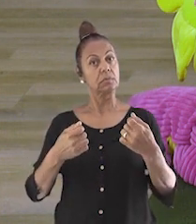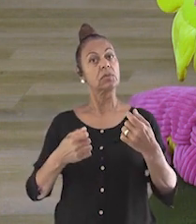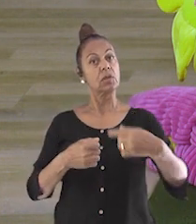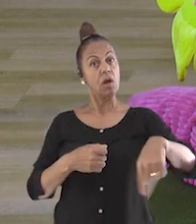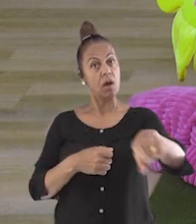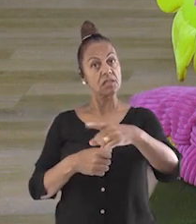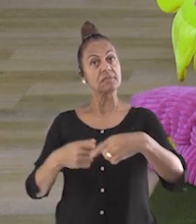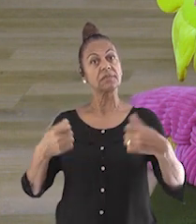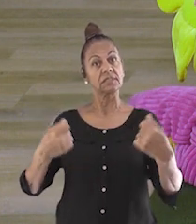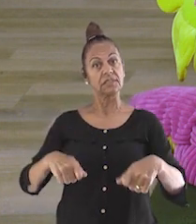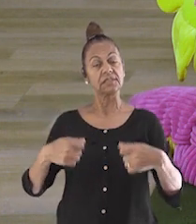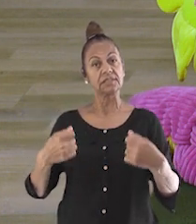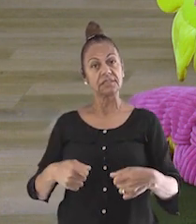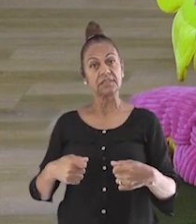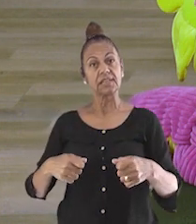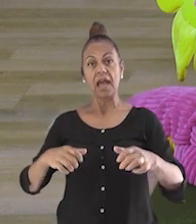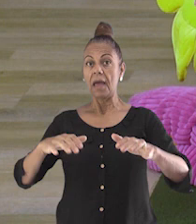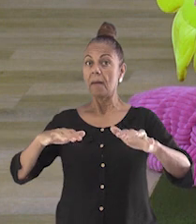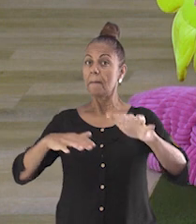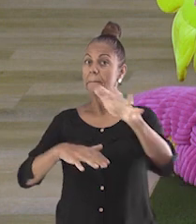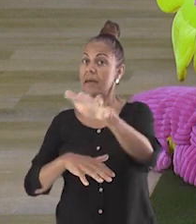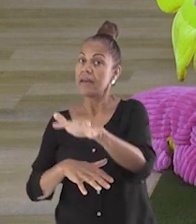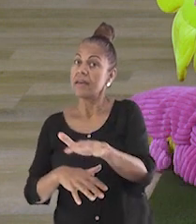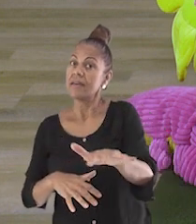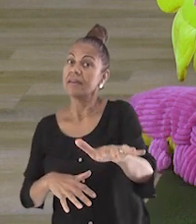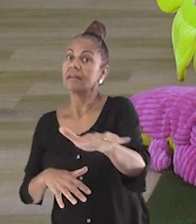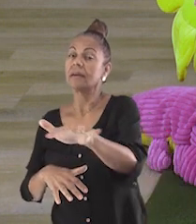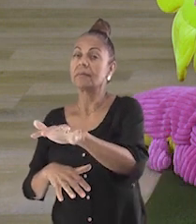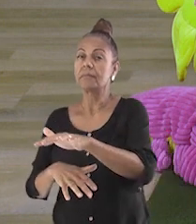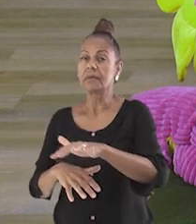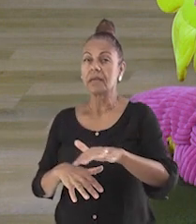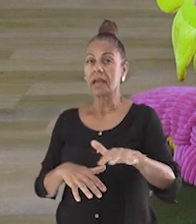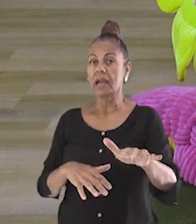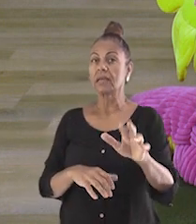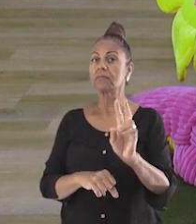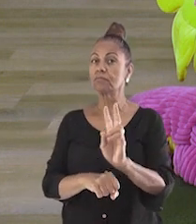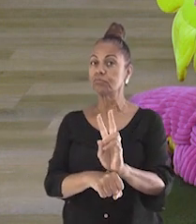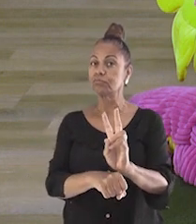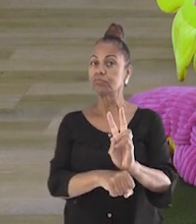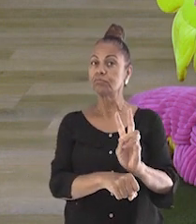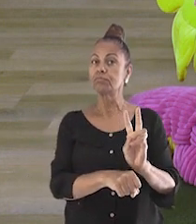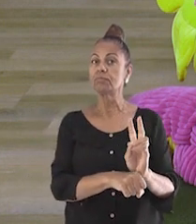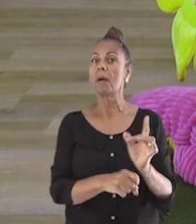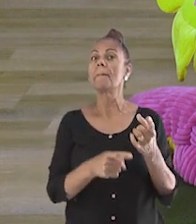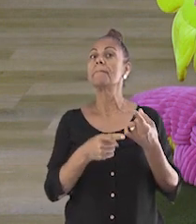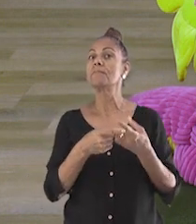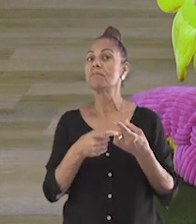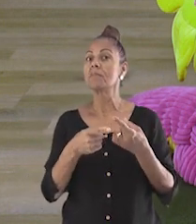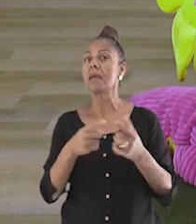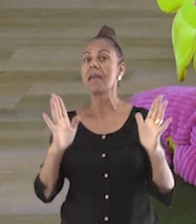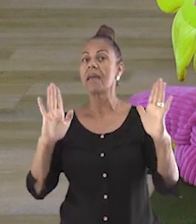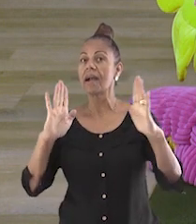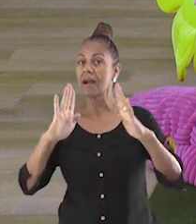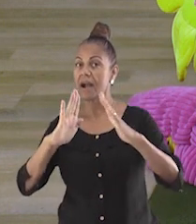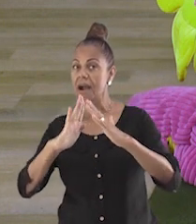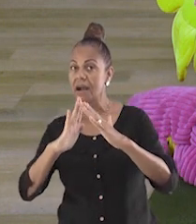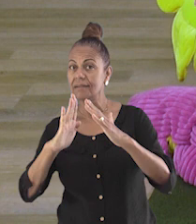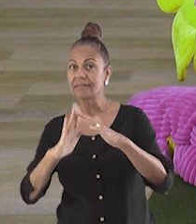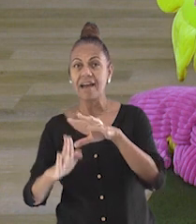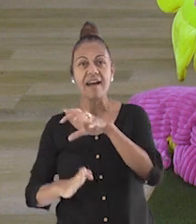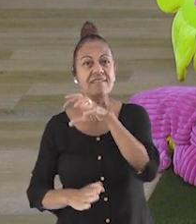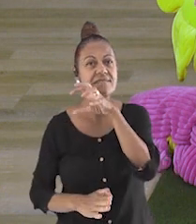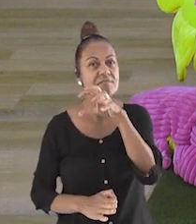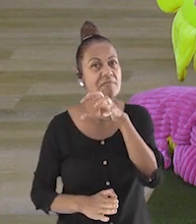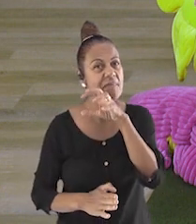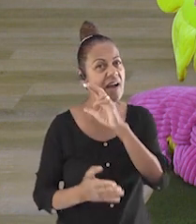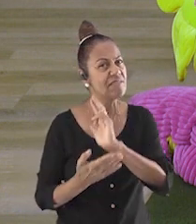que preservar o meio ambiente, que é a casa de muitos animais.